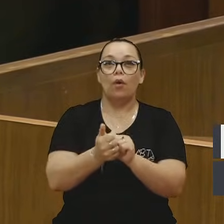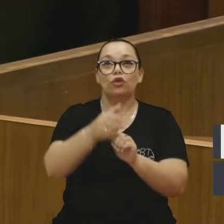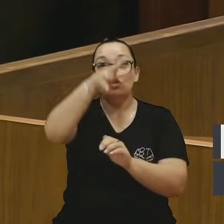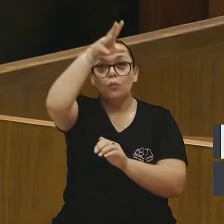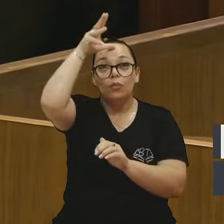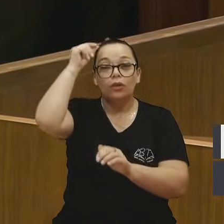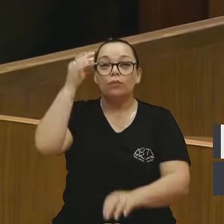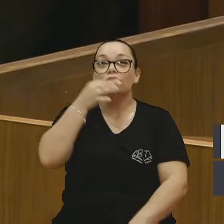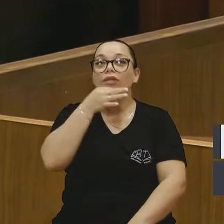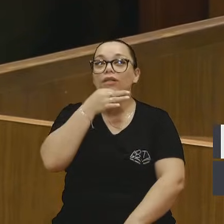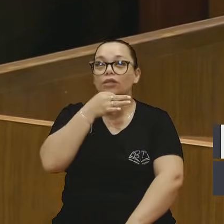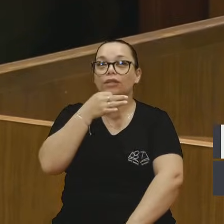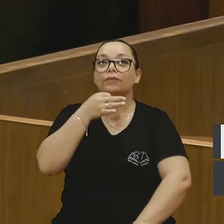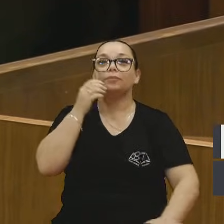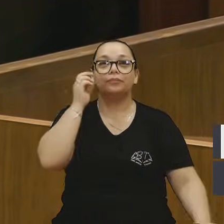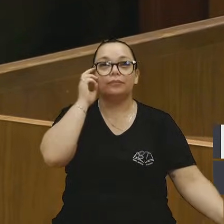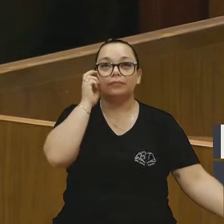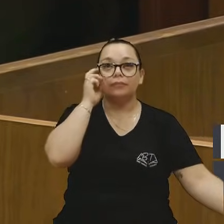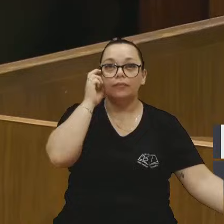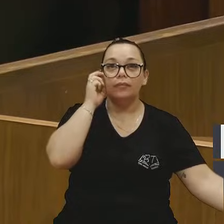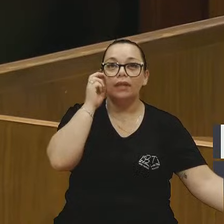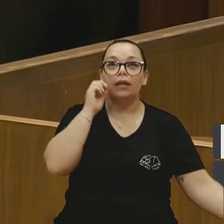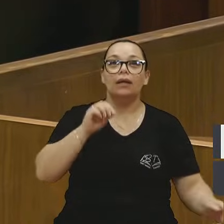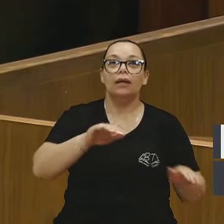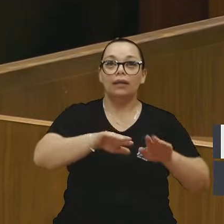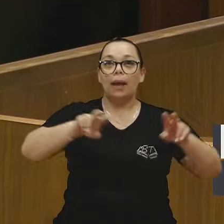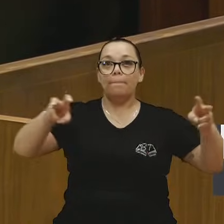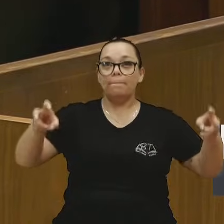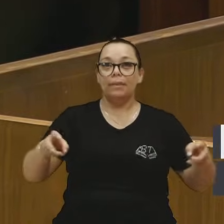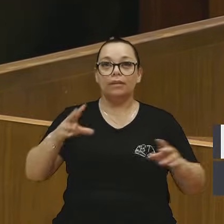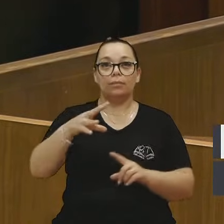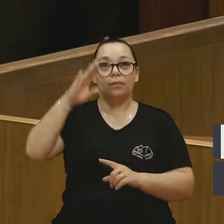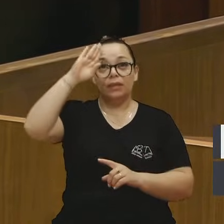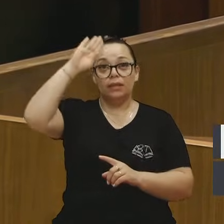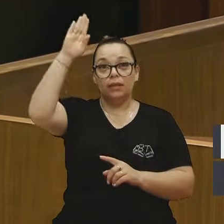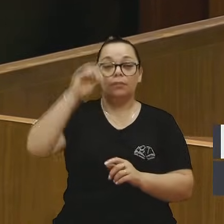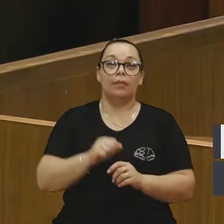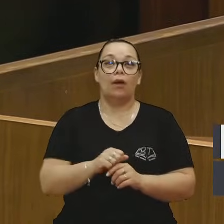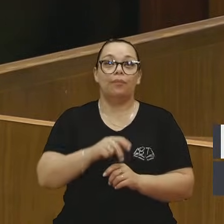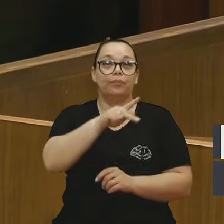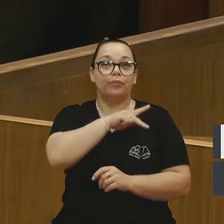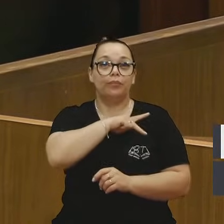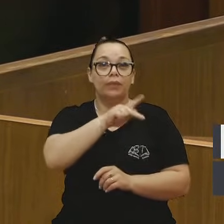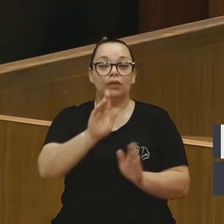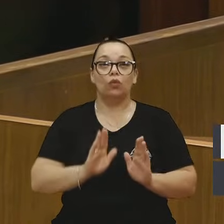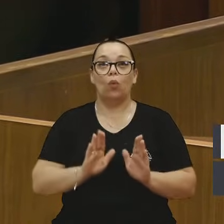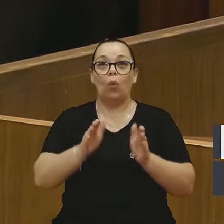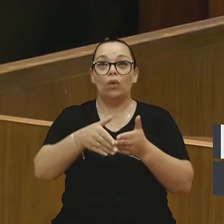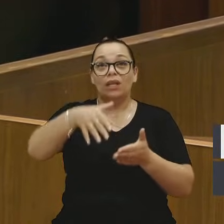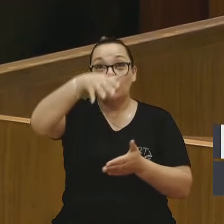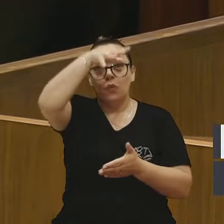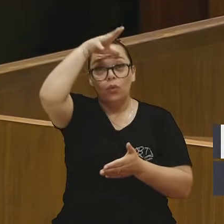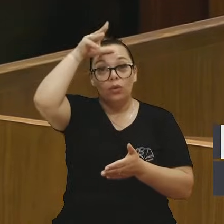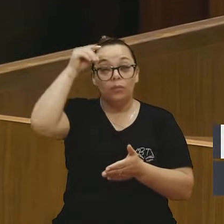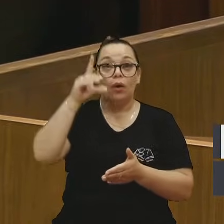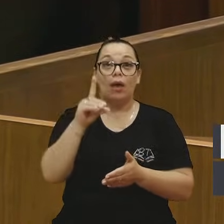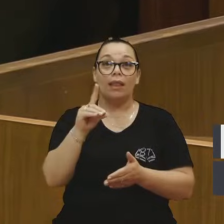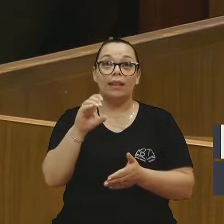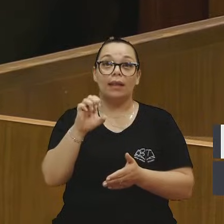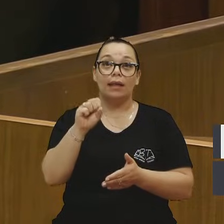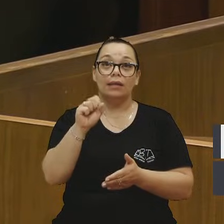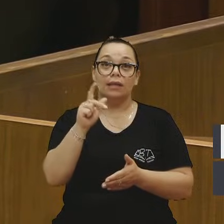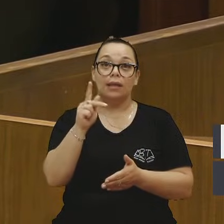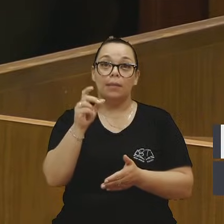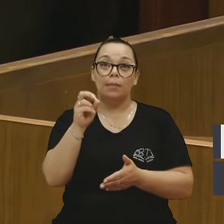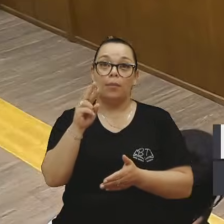de Caxias do Sul. Compõem a mesa principal a presidente do Conselho Municipal do Desporto,